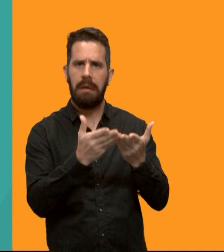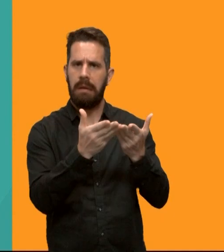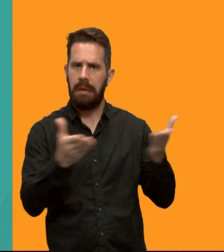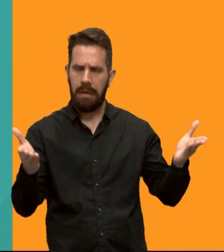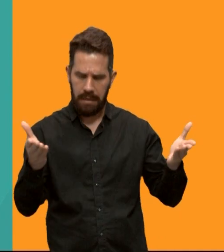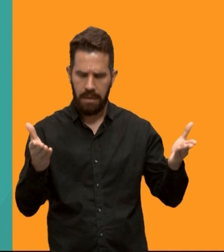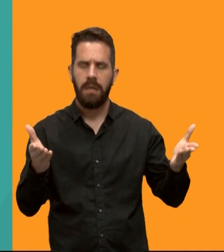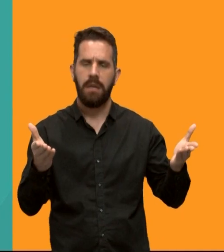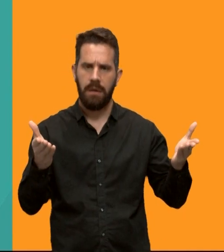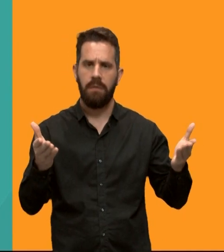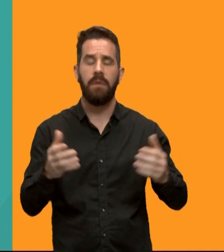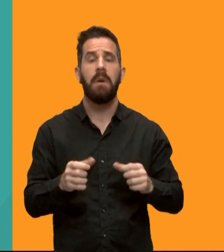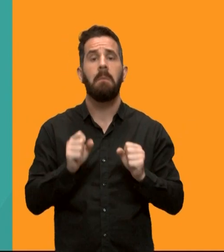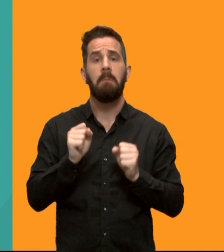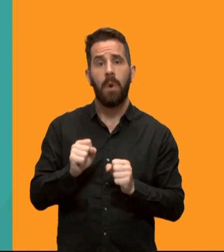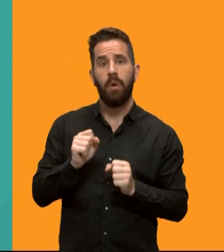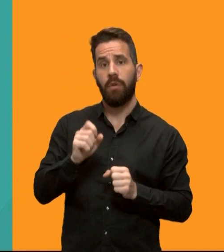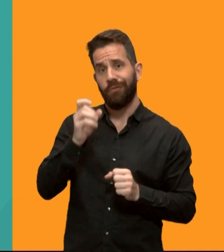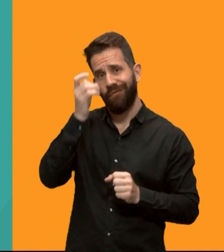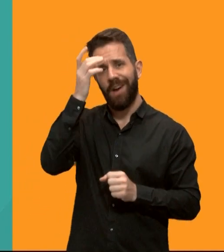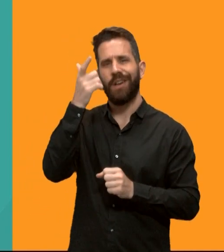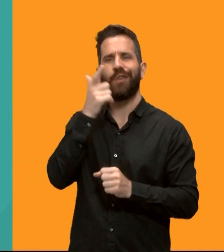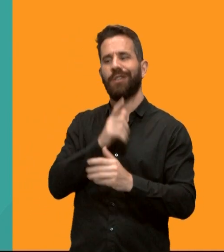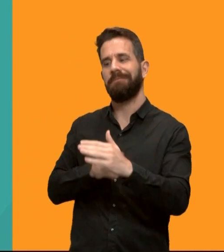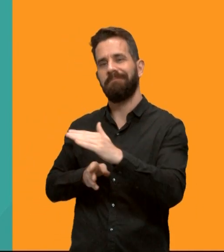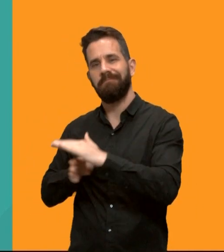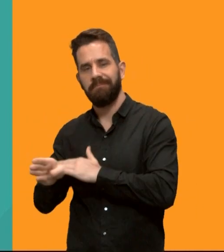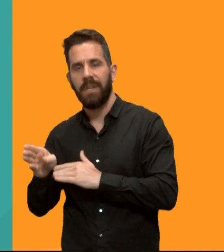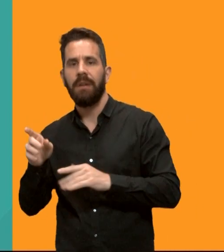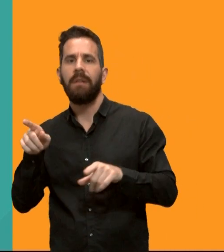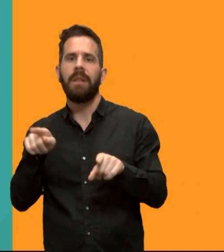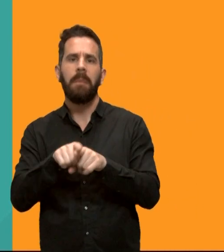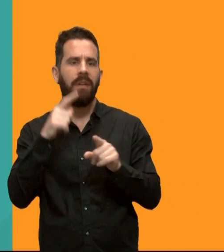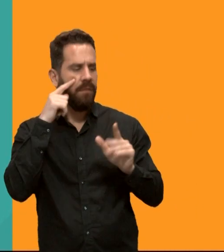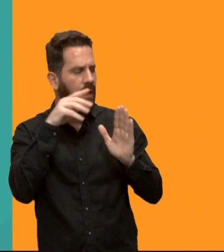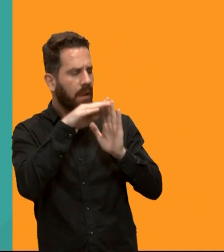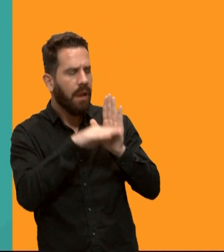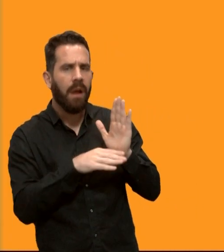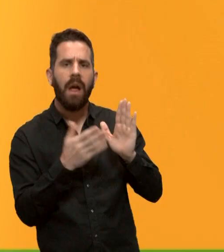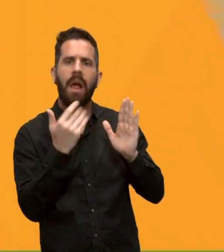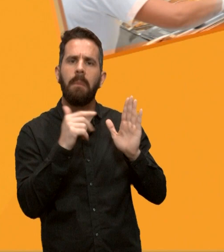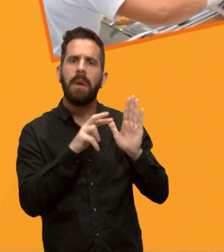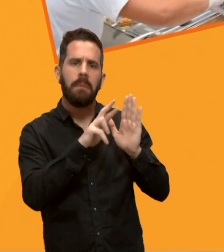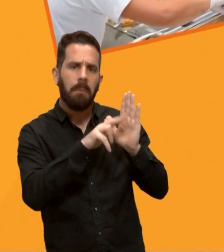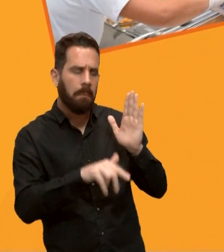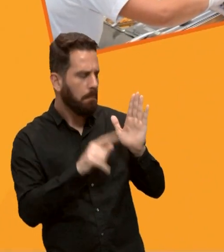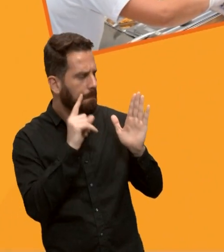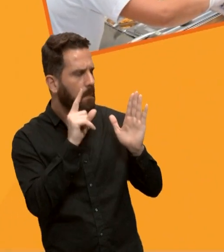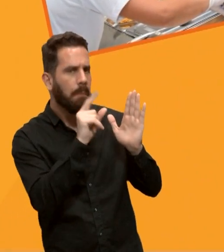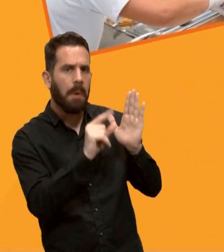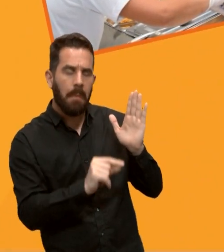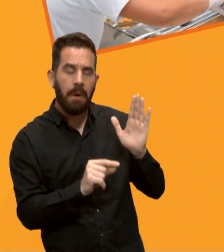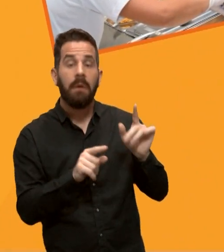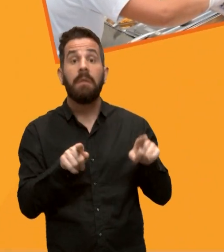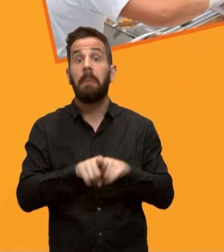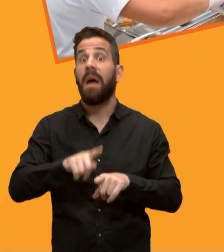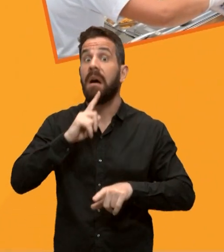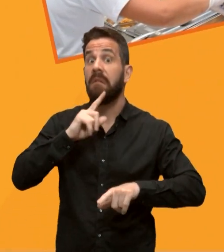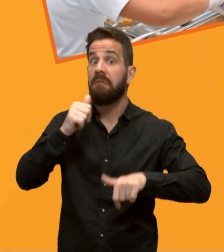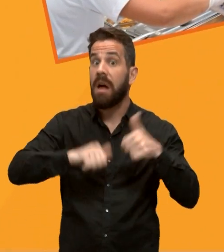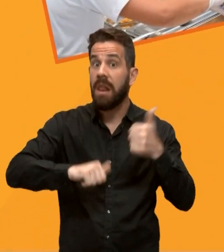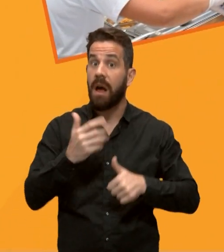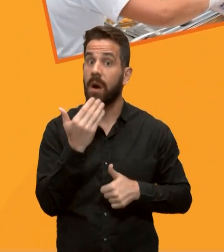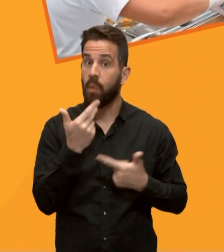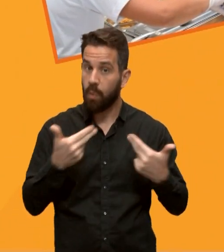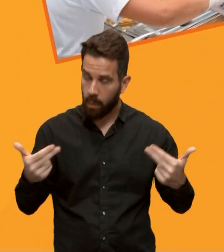possível agilizar a entrada no restaurante, visualizar o cardápio semanal e avaliar as refeições. A instalação pode ser feita por meio das